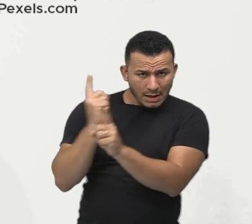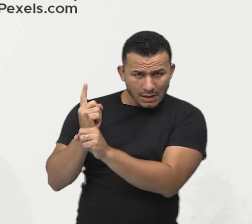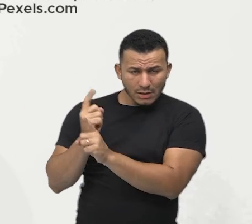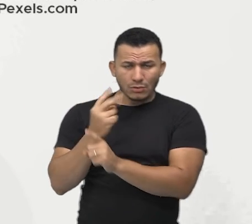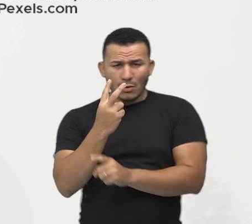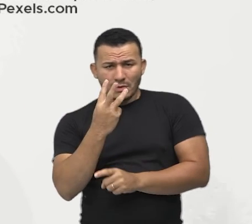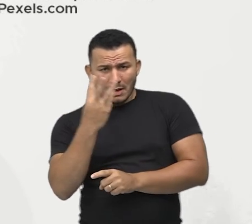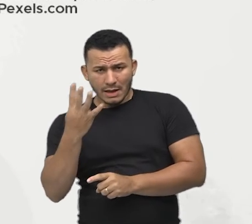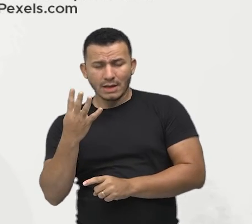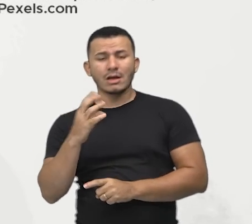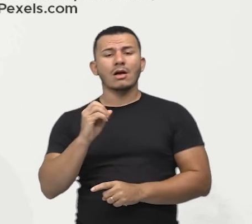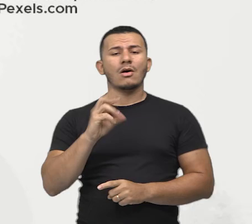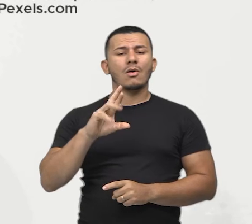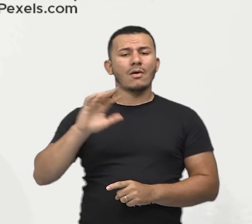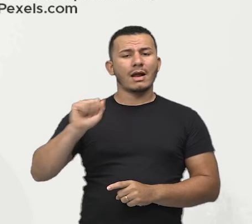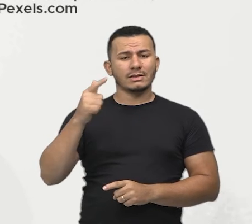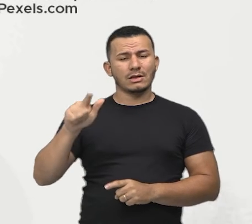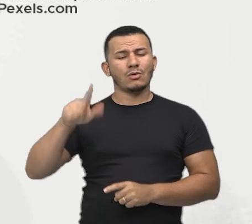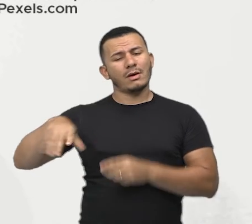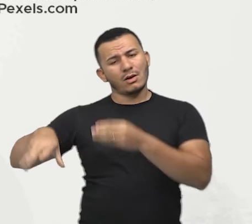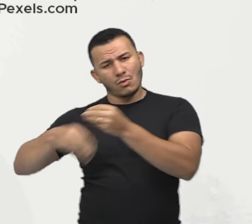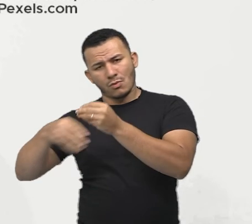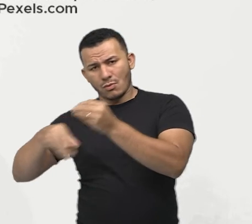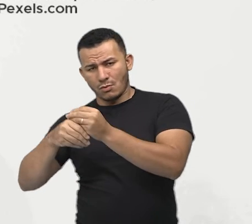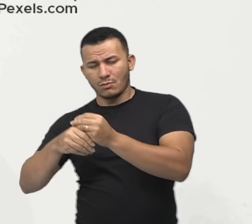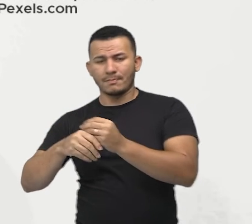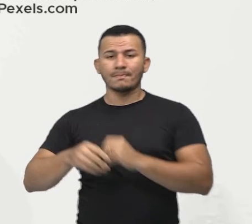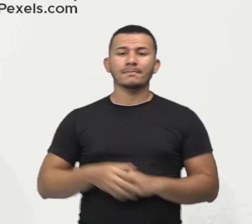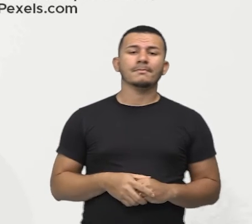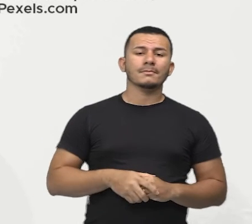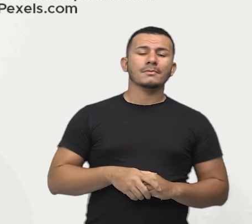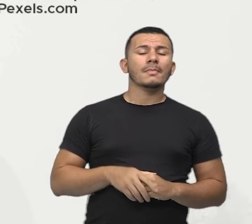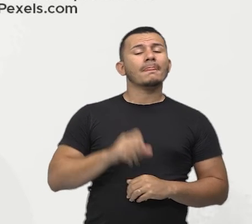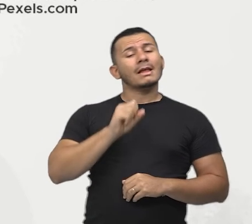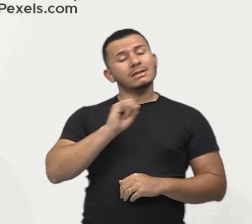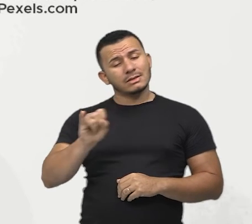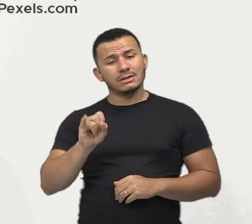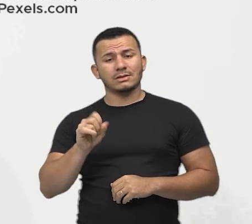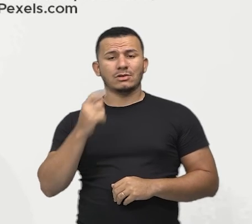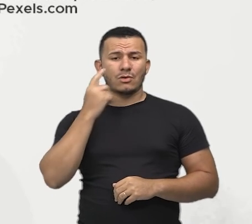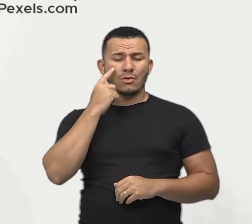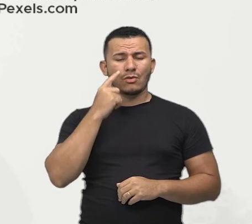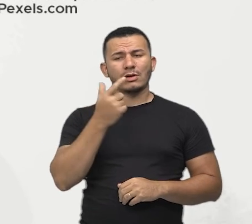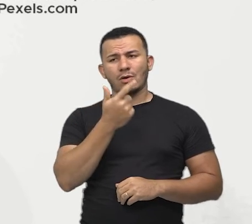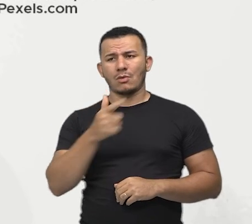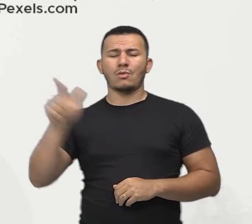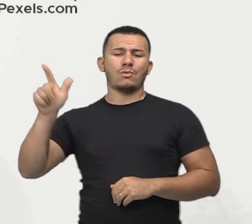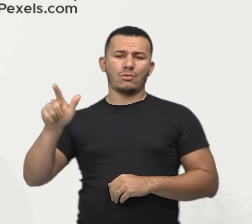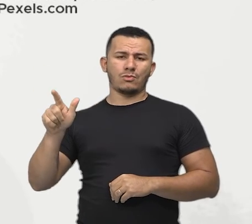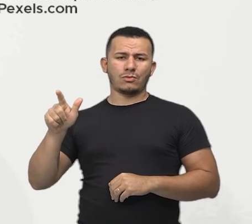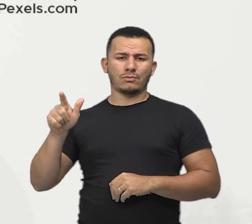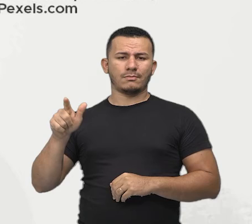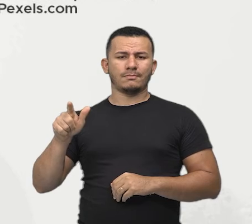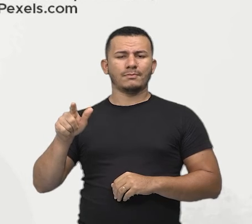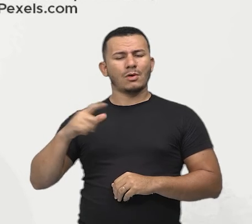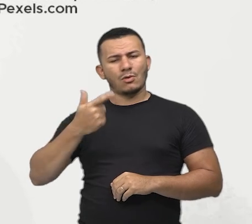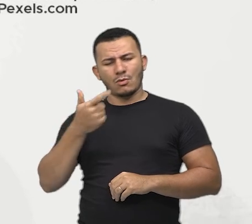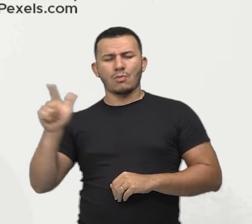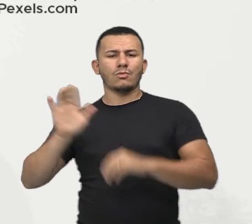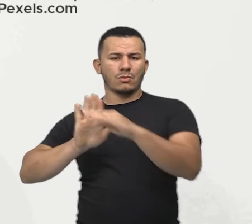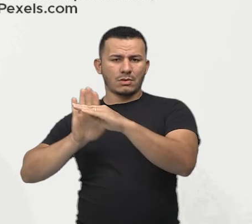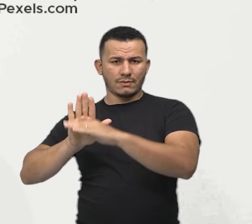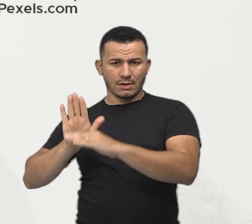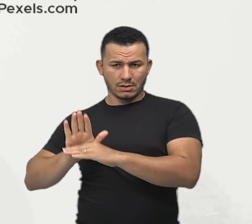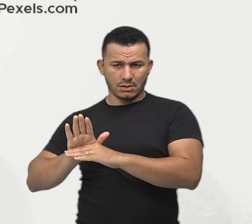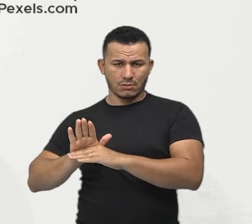verbo, certo, gente? Já quando eu tiver duas orações ou mais, aí a gente tem outra classificação. Mas antes da gente